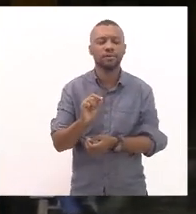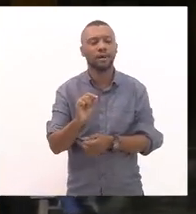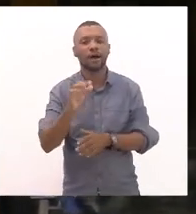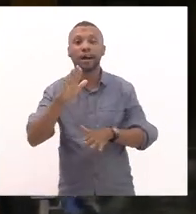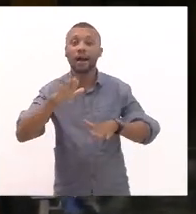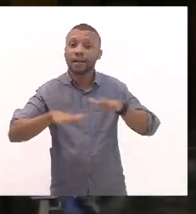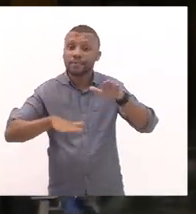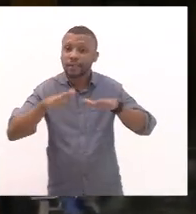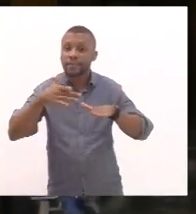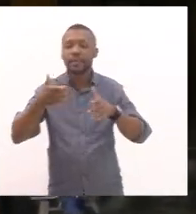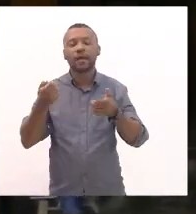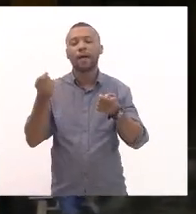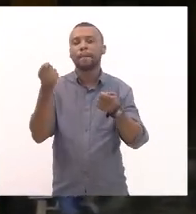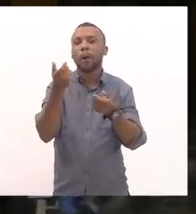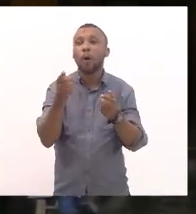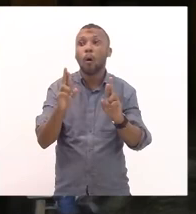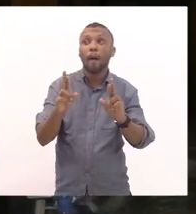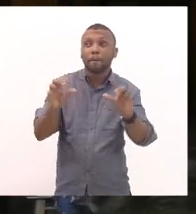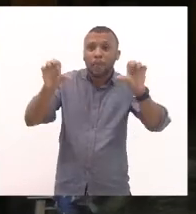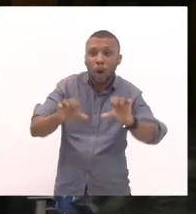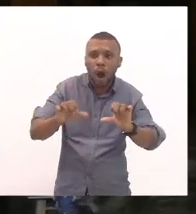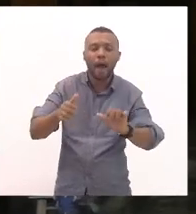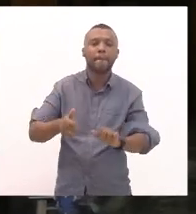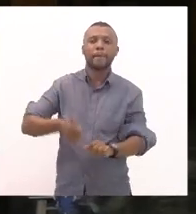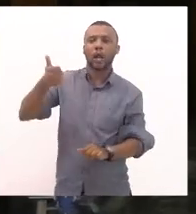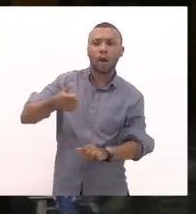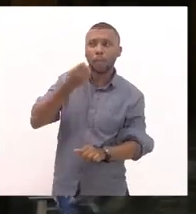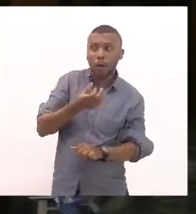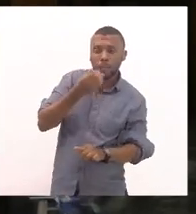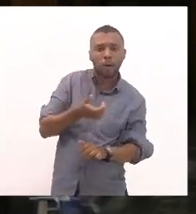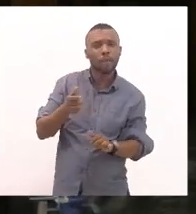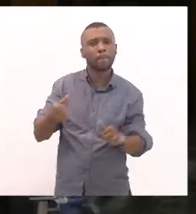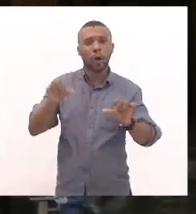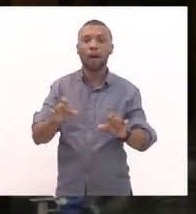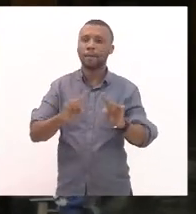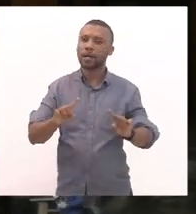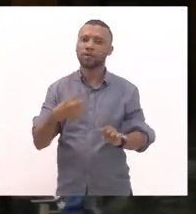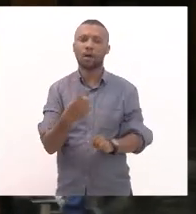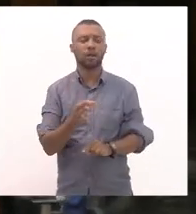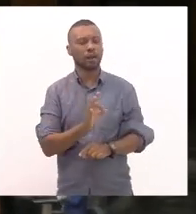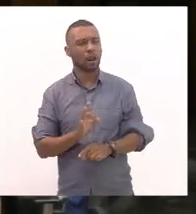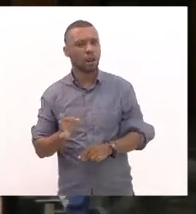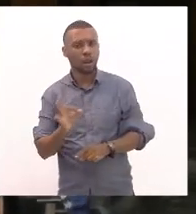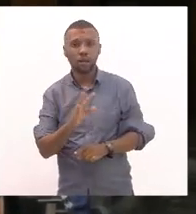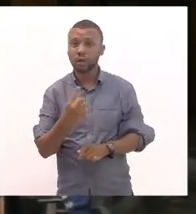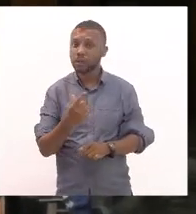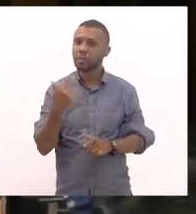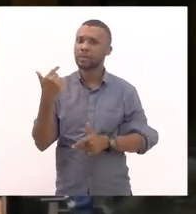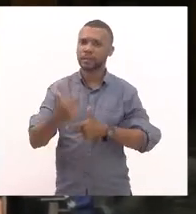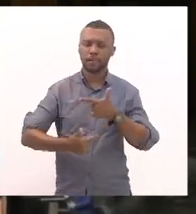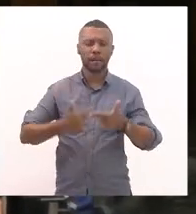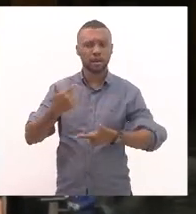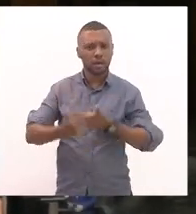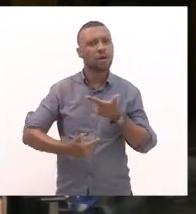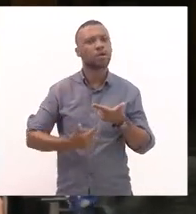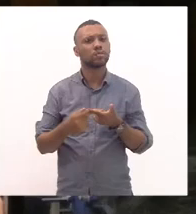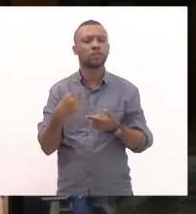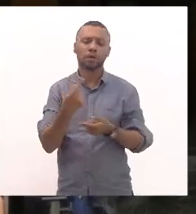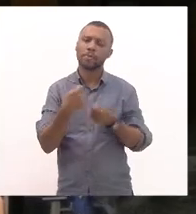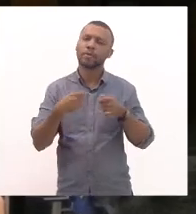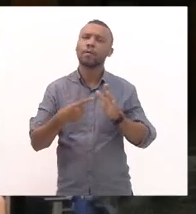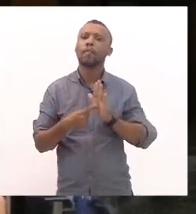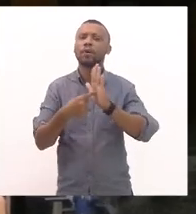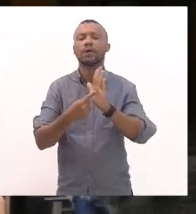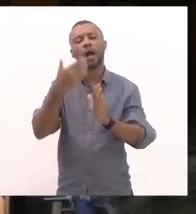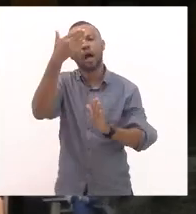tem gente que torce por quanto pior melhor é mas nós não nós estamos trabalhando e nós precisamos